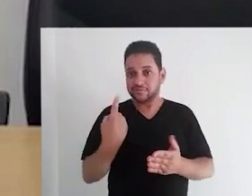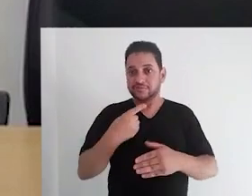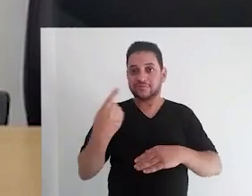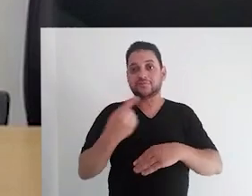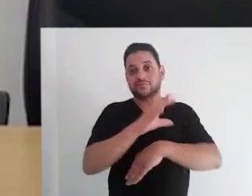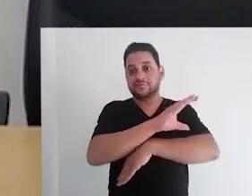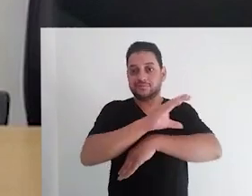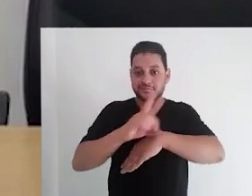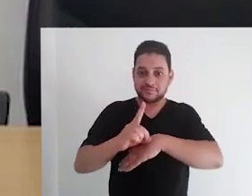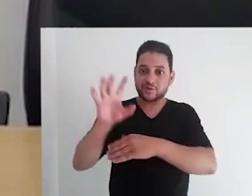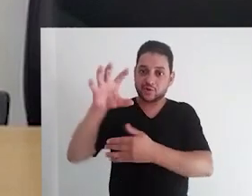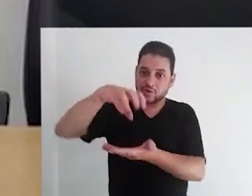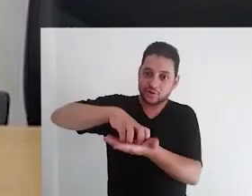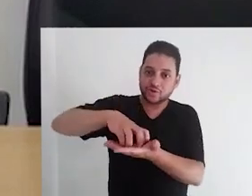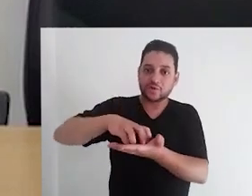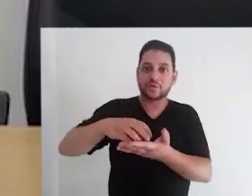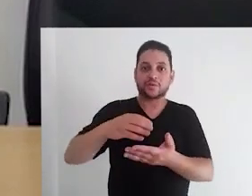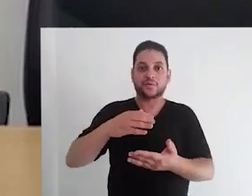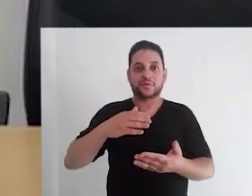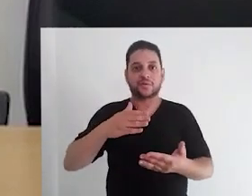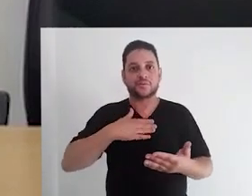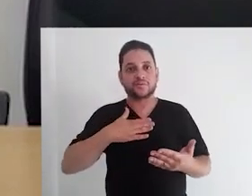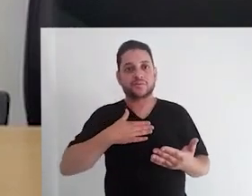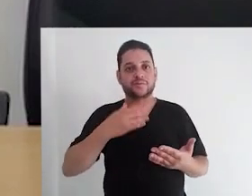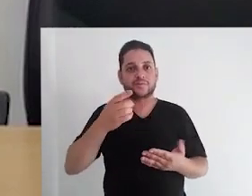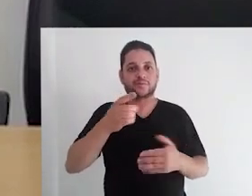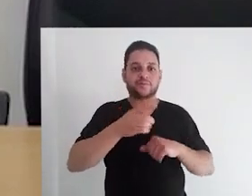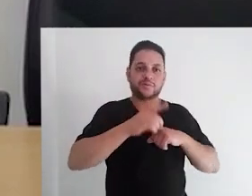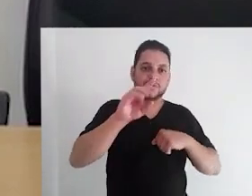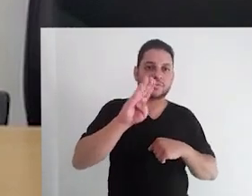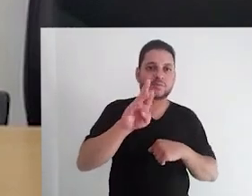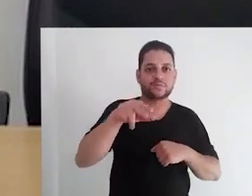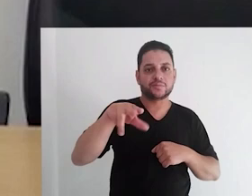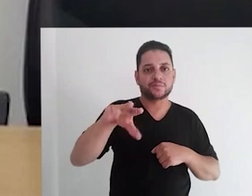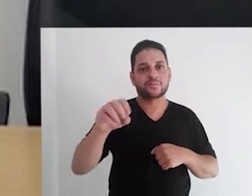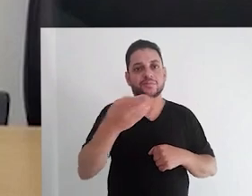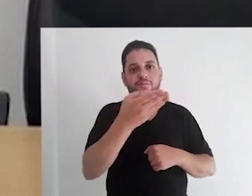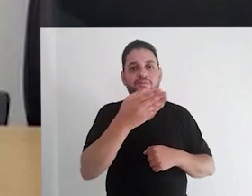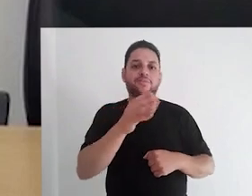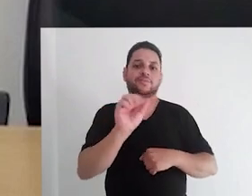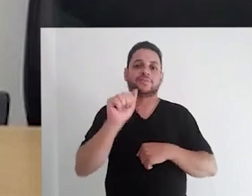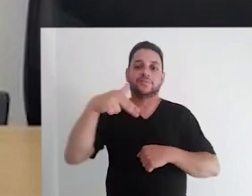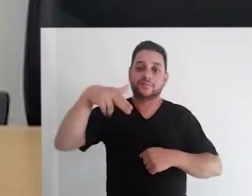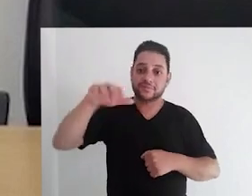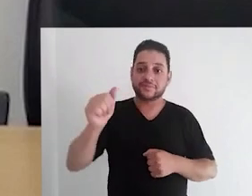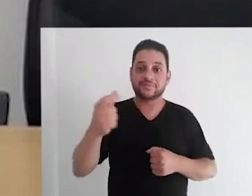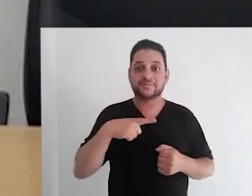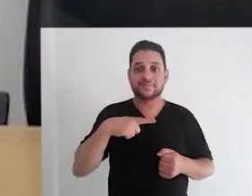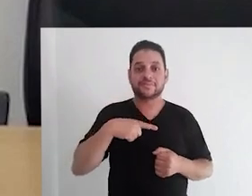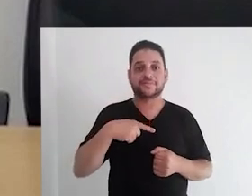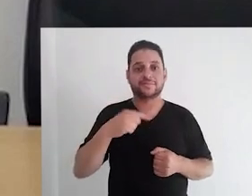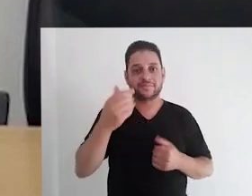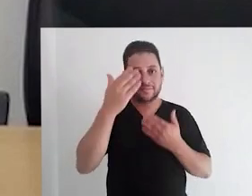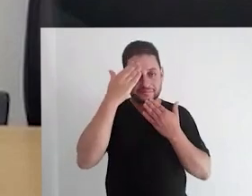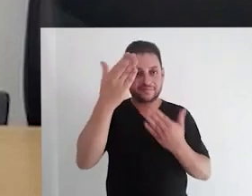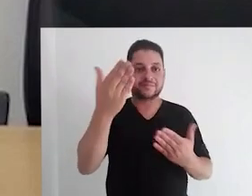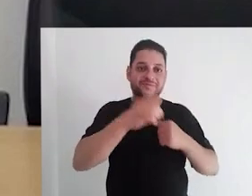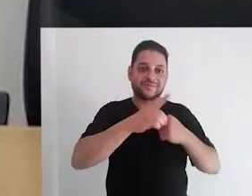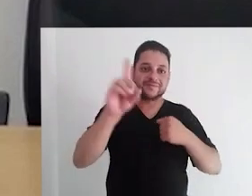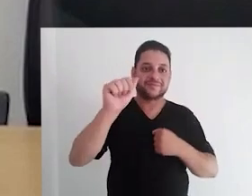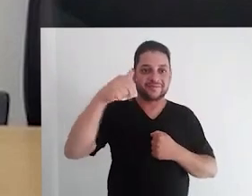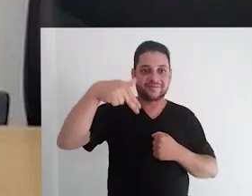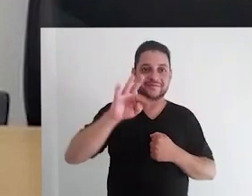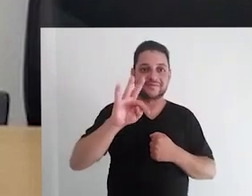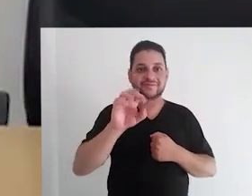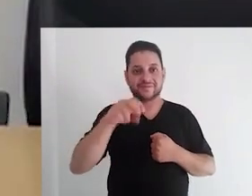nessa etapa, a minha, a doutora Ana Clara, o doutor Bruno. Nós estamos sempre à disposição. Por mais que o doutor Antônio André seja um excelente